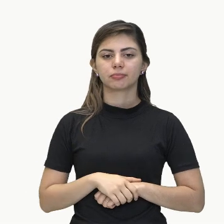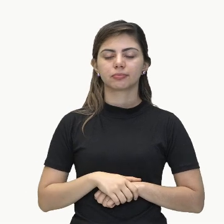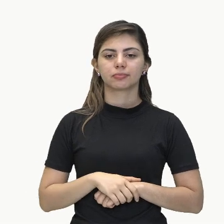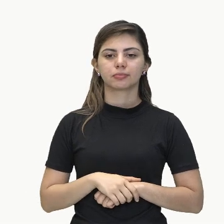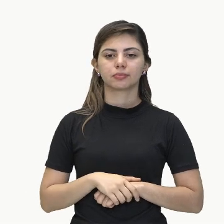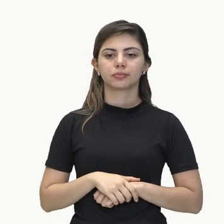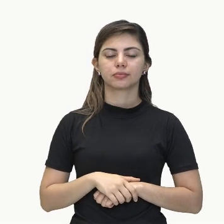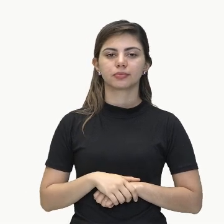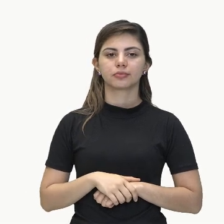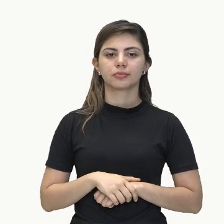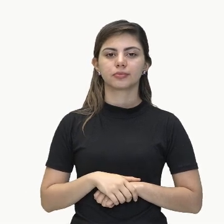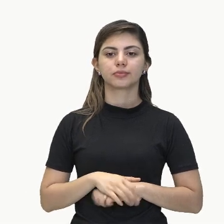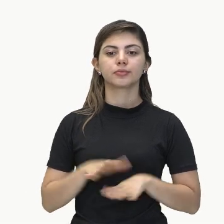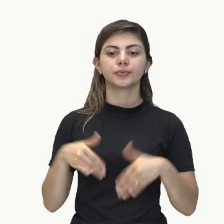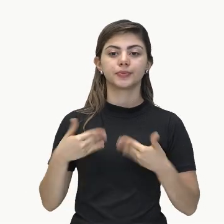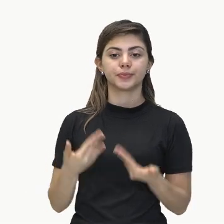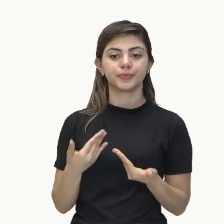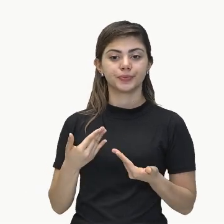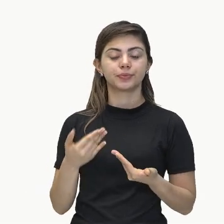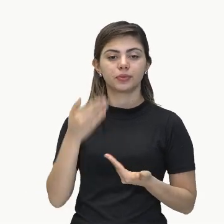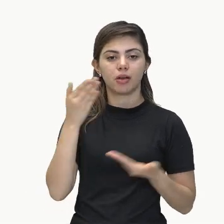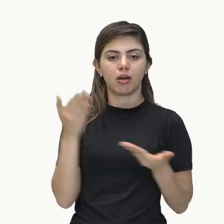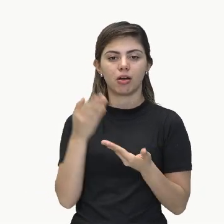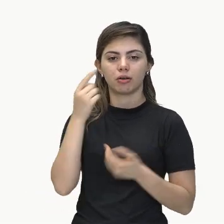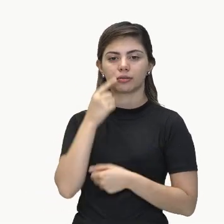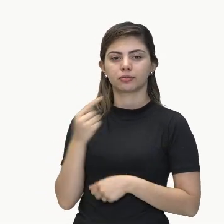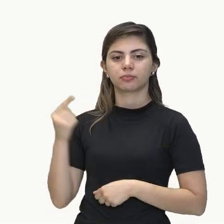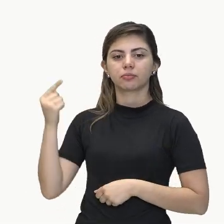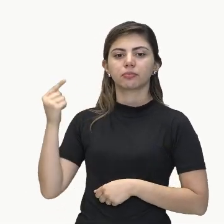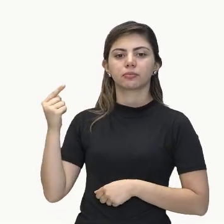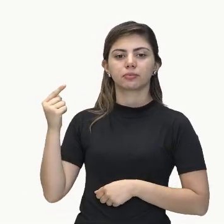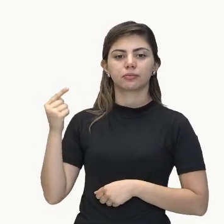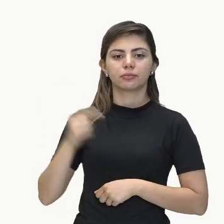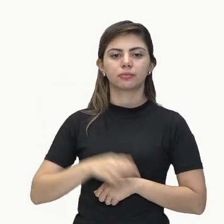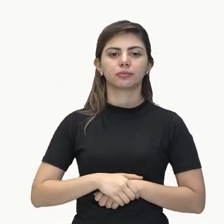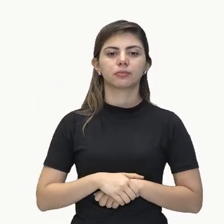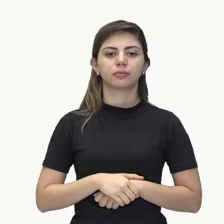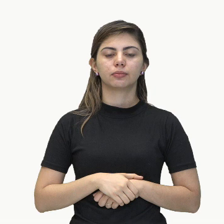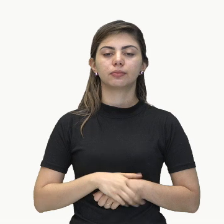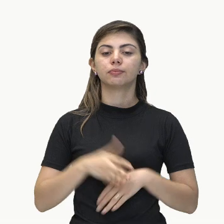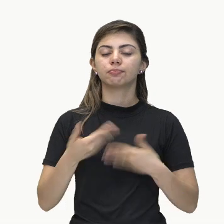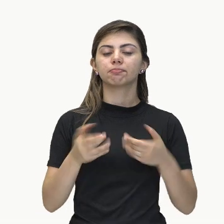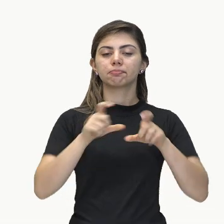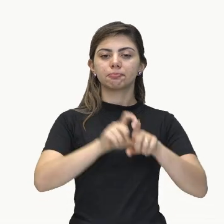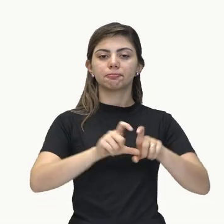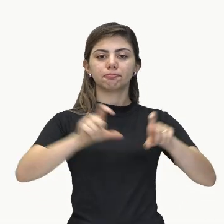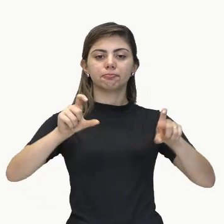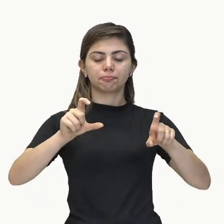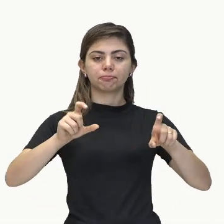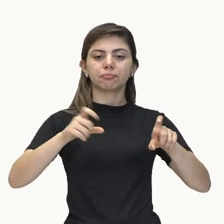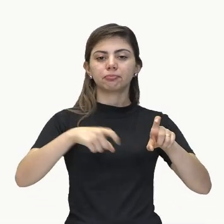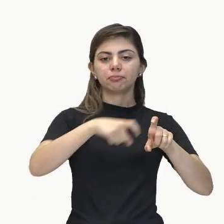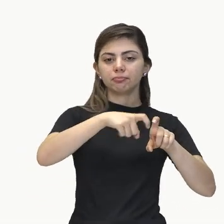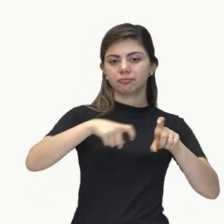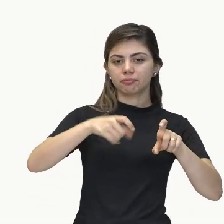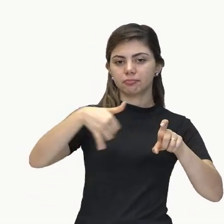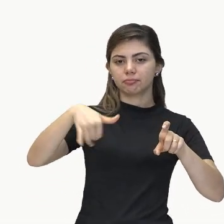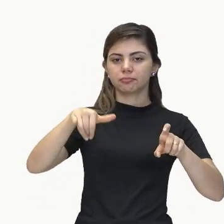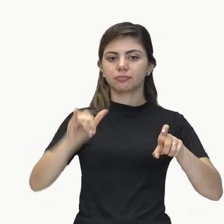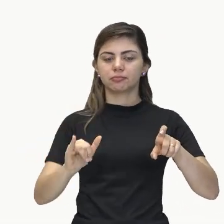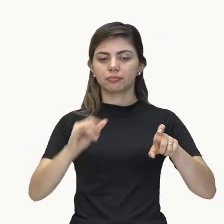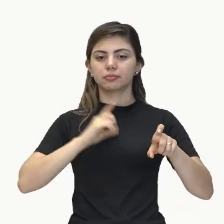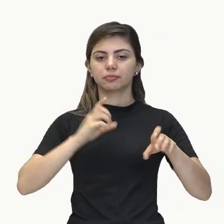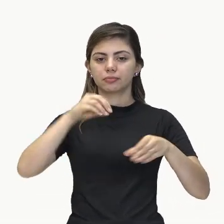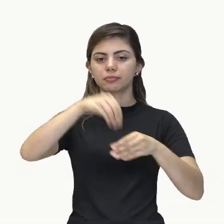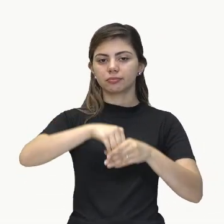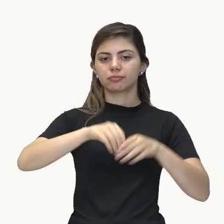Vamos lá? Consideremos as situações. Determinar a solução, x e y, do